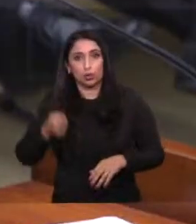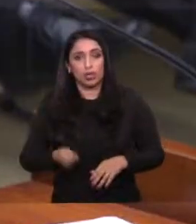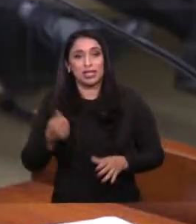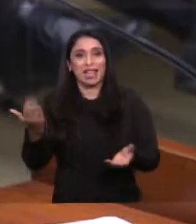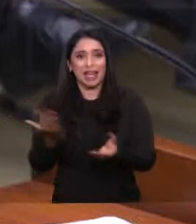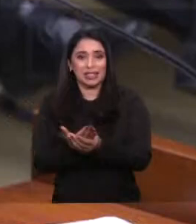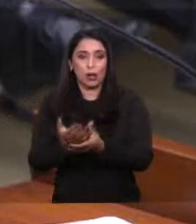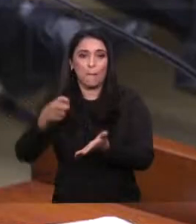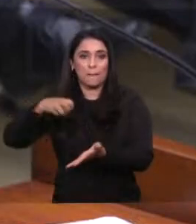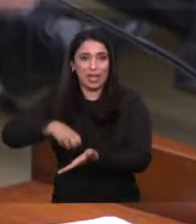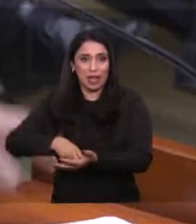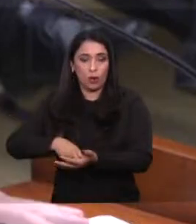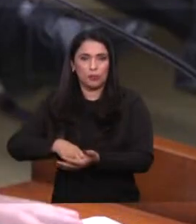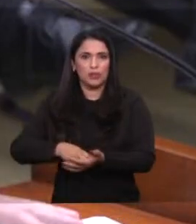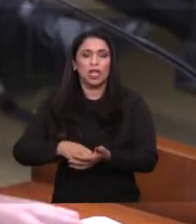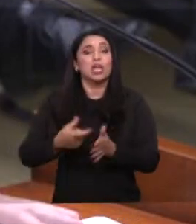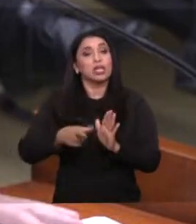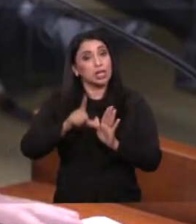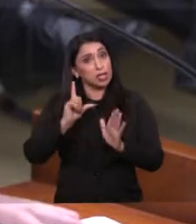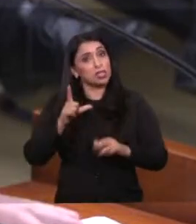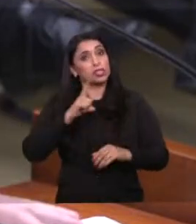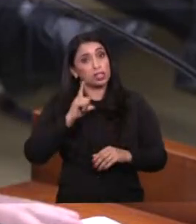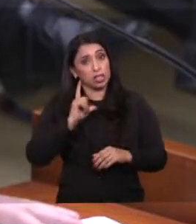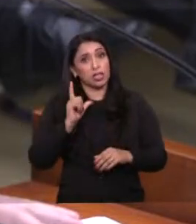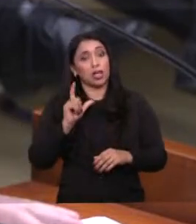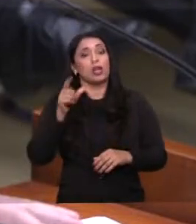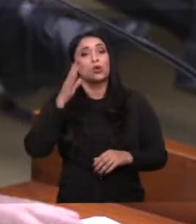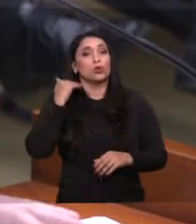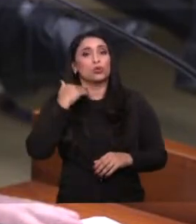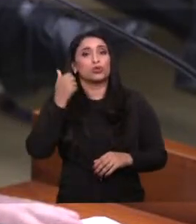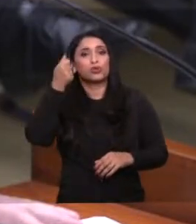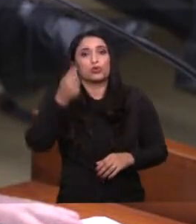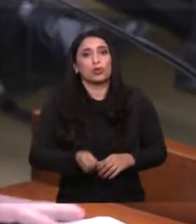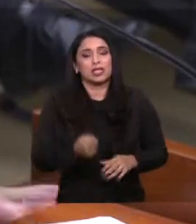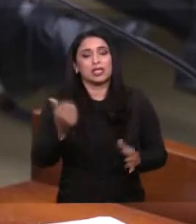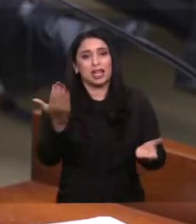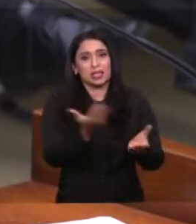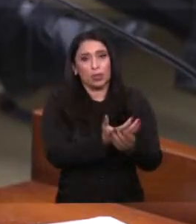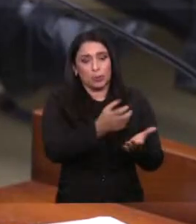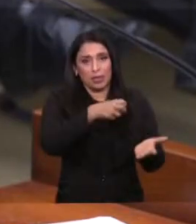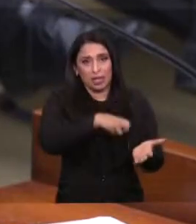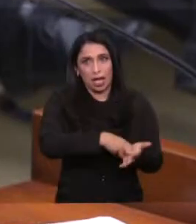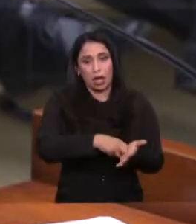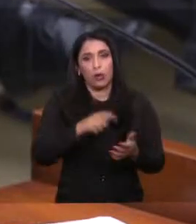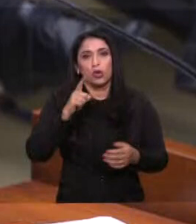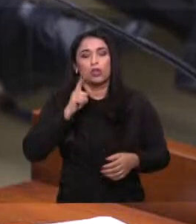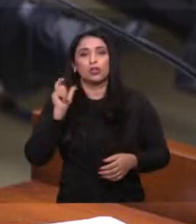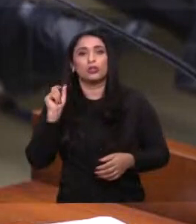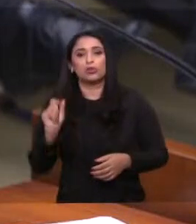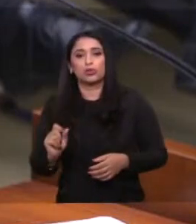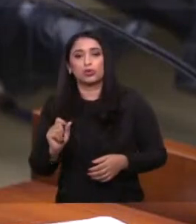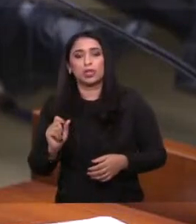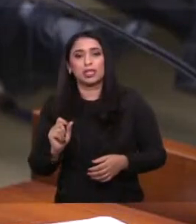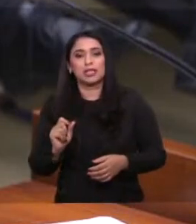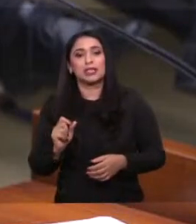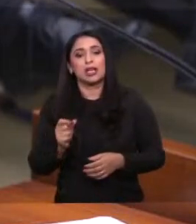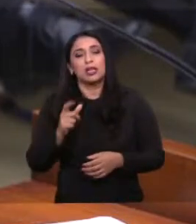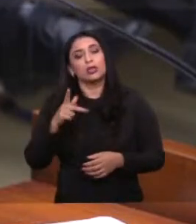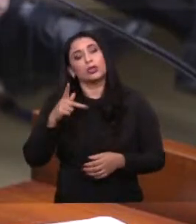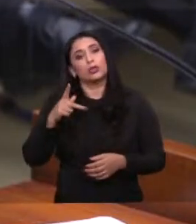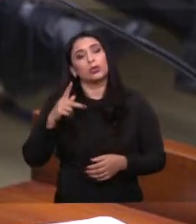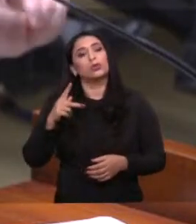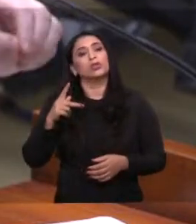já existia, por exemplo, entre o juiz da ação penal e o da execução penal, ou entre o juiz da pronúncia e o tribunal do